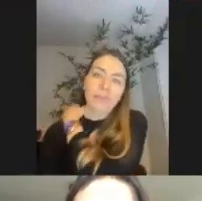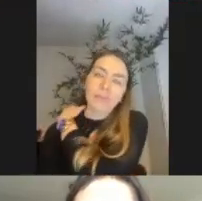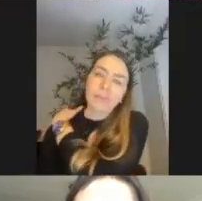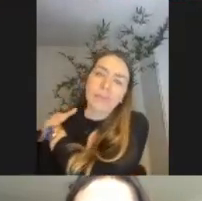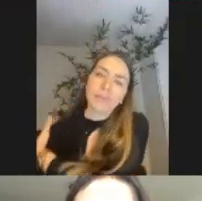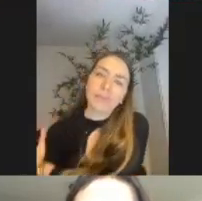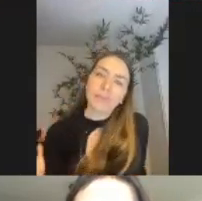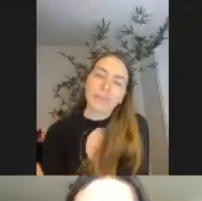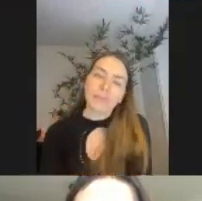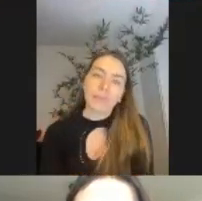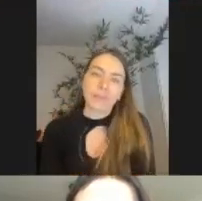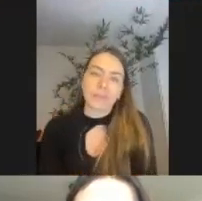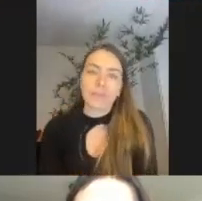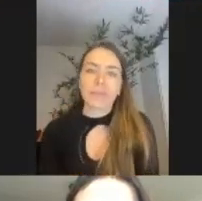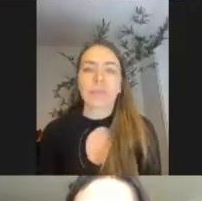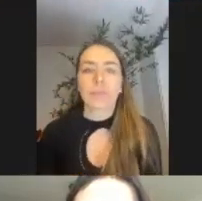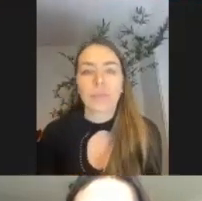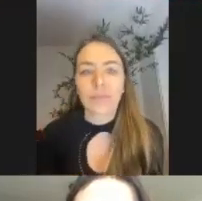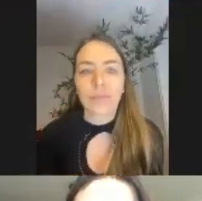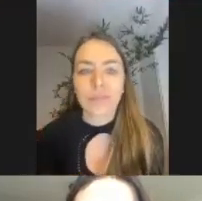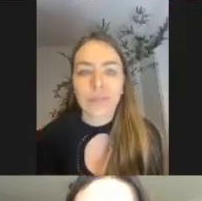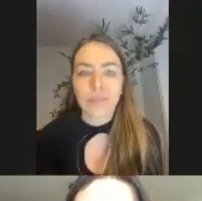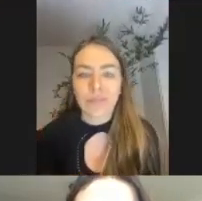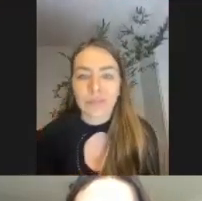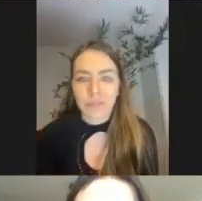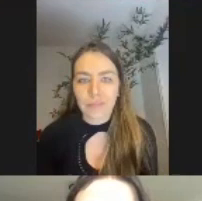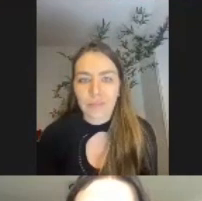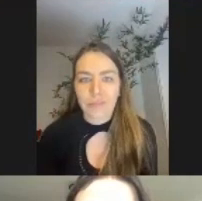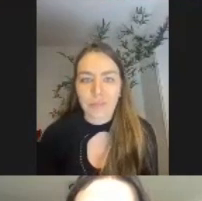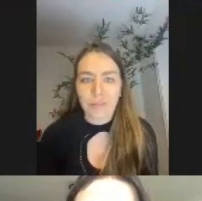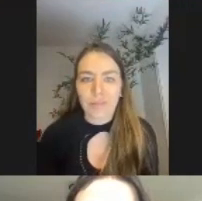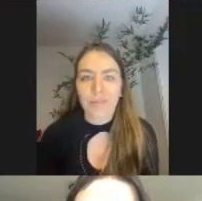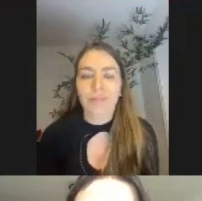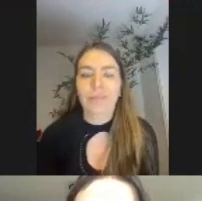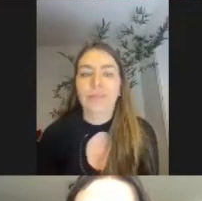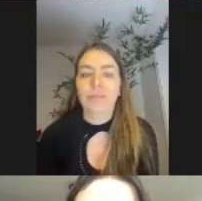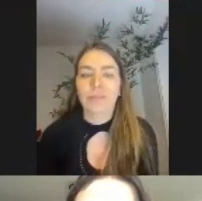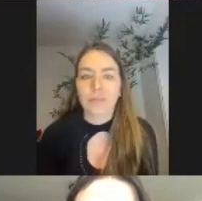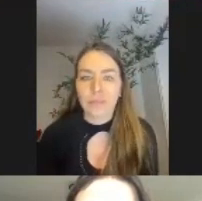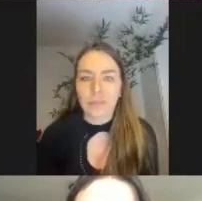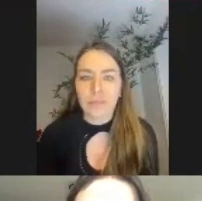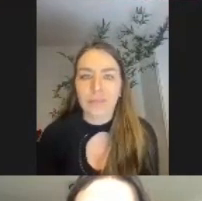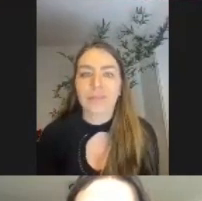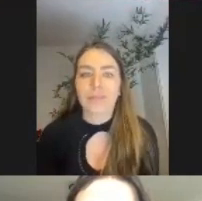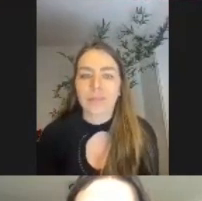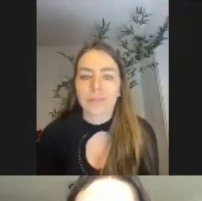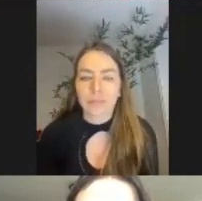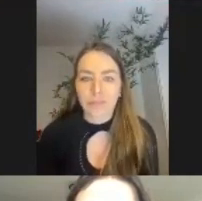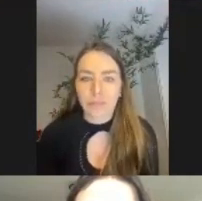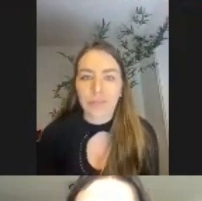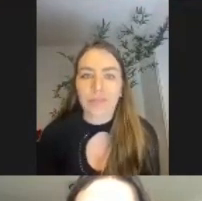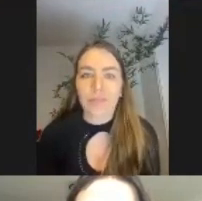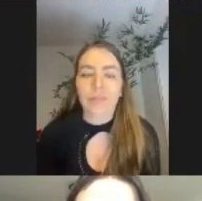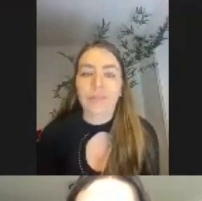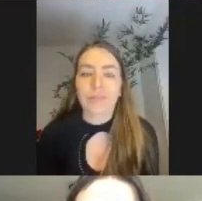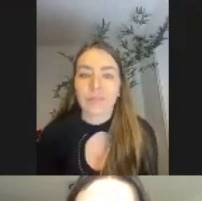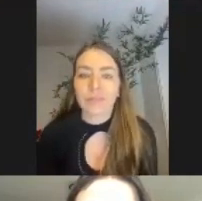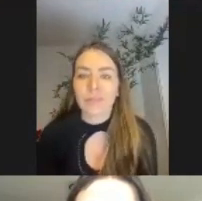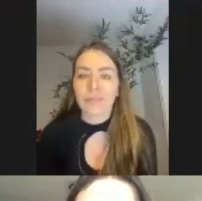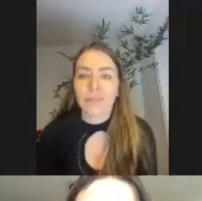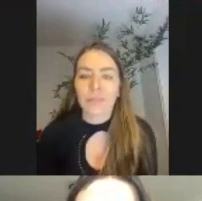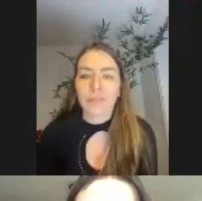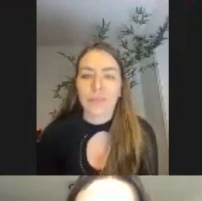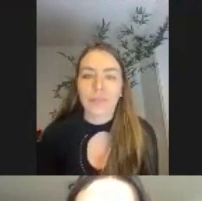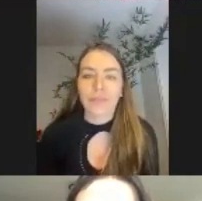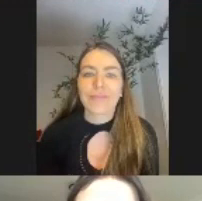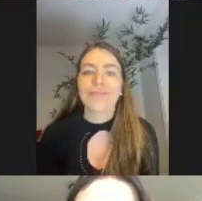entretenimento, ele está sofrendo alterações profundas, né? Eu acho que nós estamos vivendo um momento histórico sem precedentes, até porque essa aula não estaria